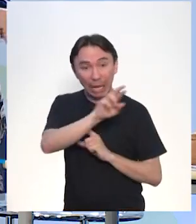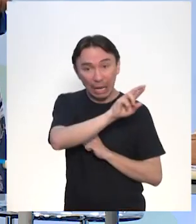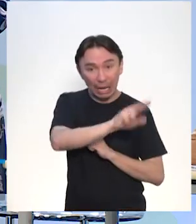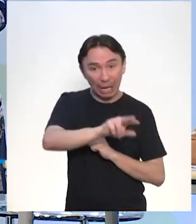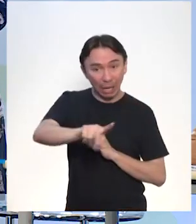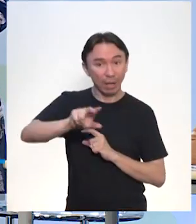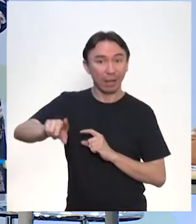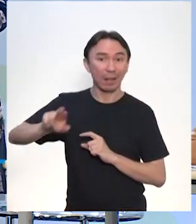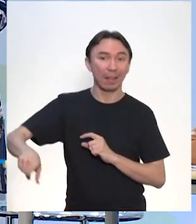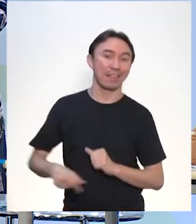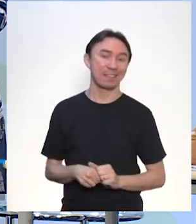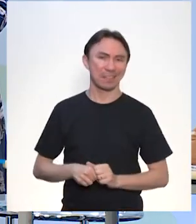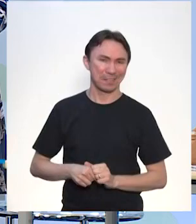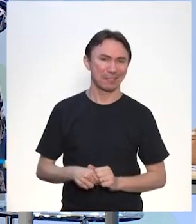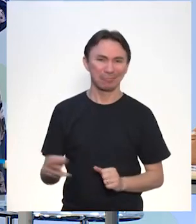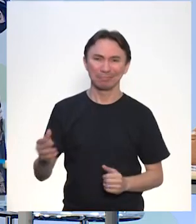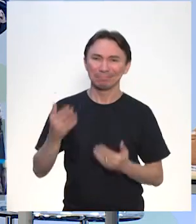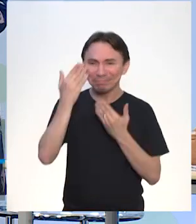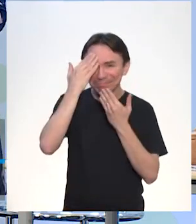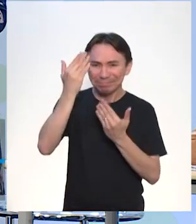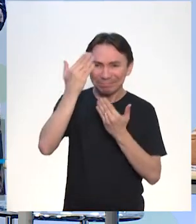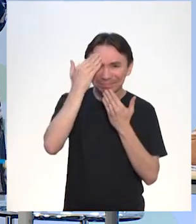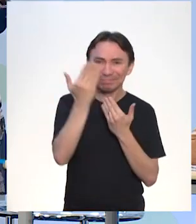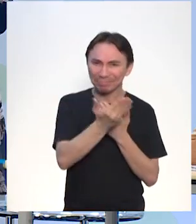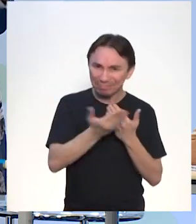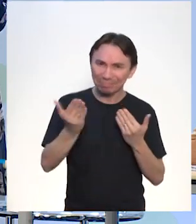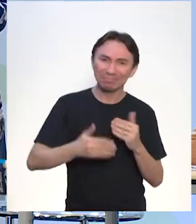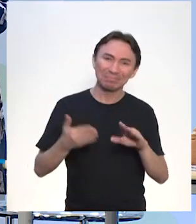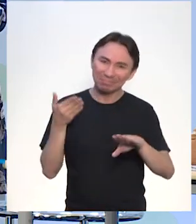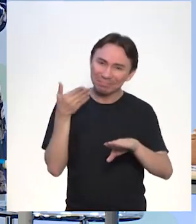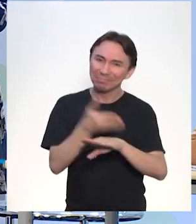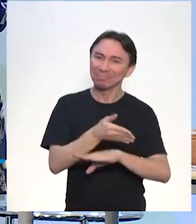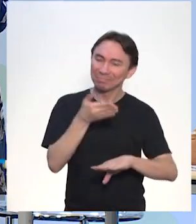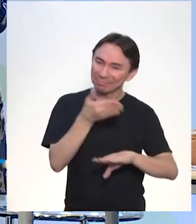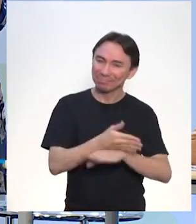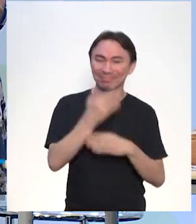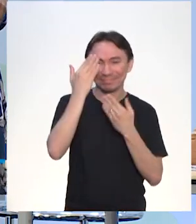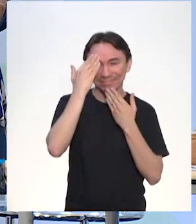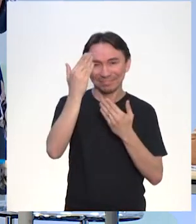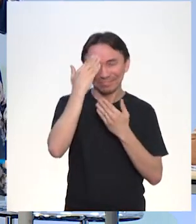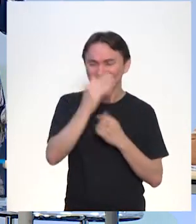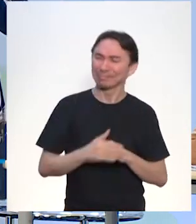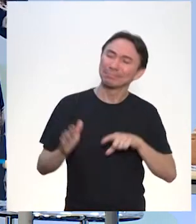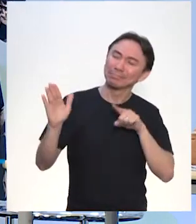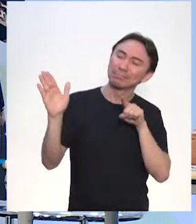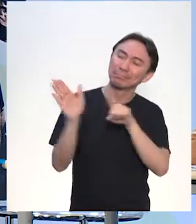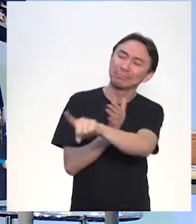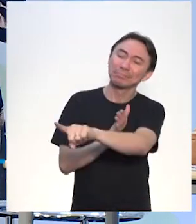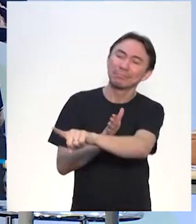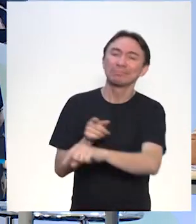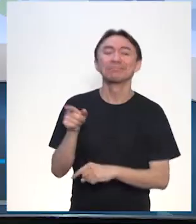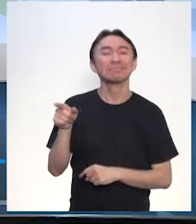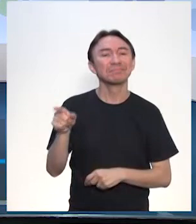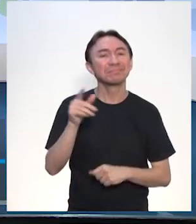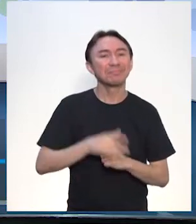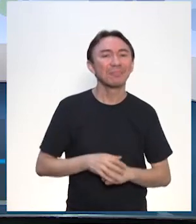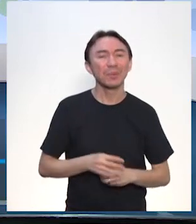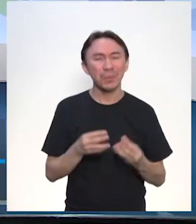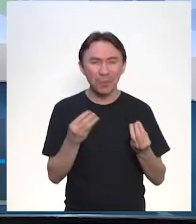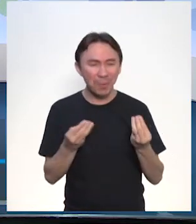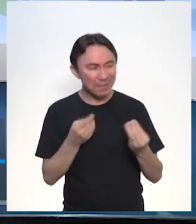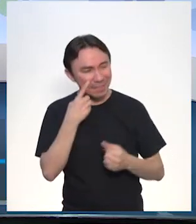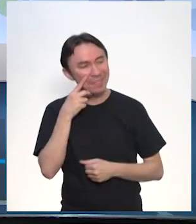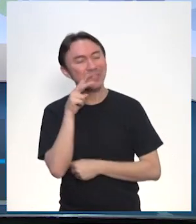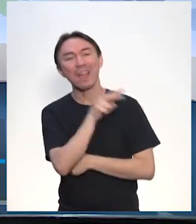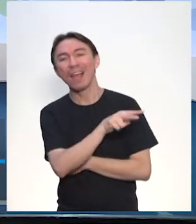né, as colaborações, as participações, e já aproveito para perguntar para a Duda. Duda, como é que você lê essa